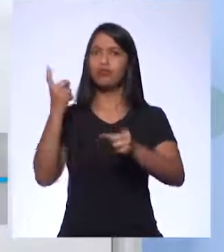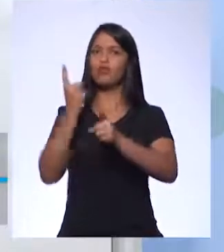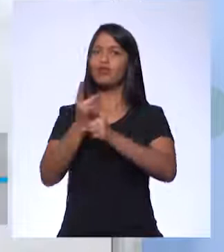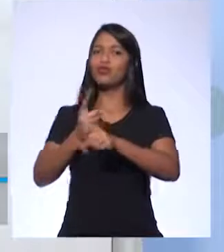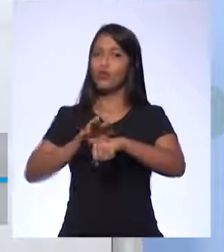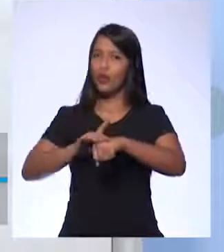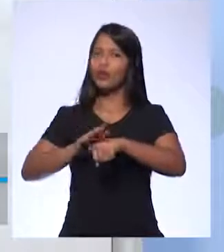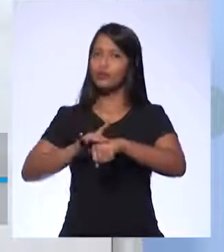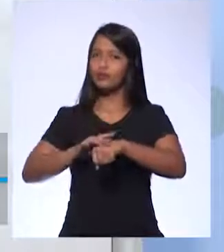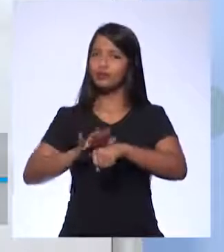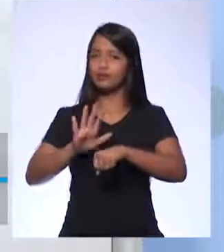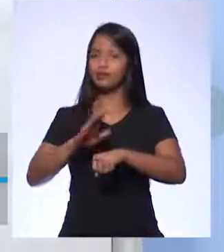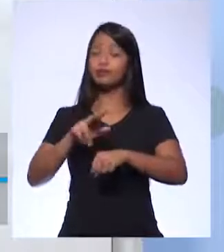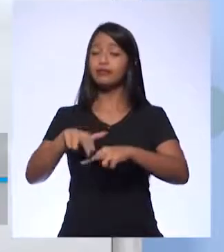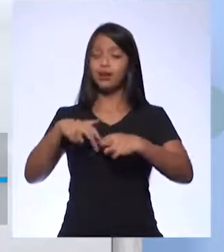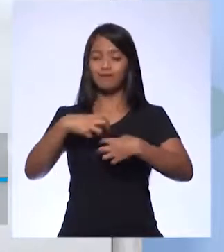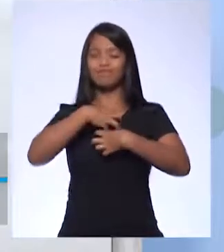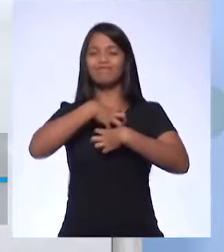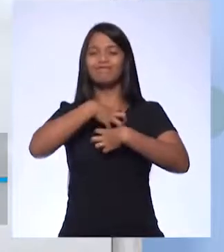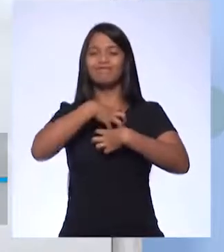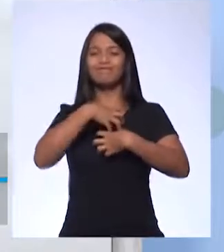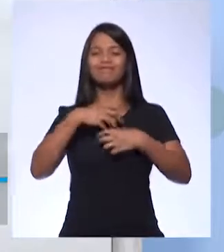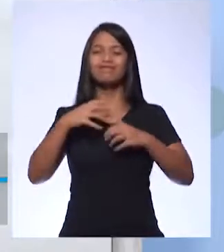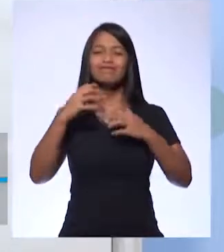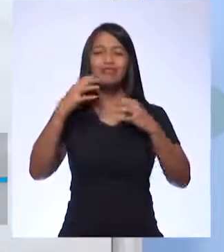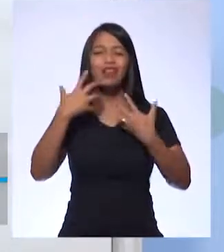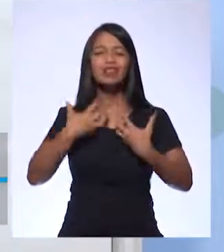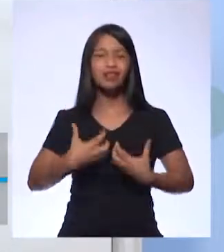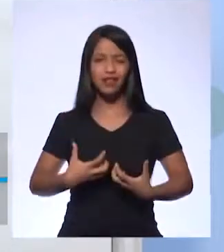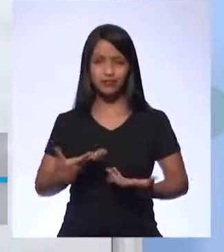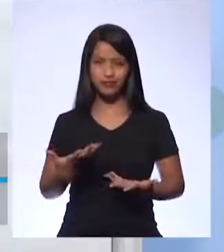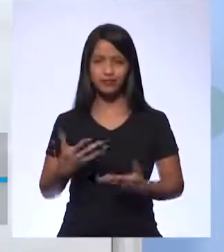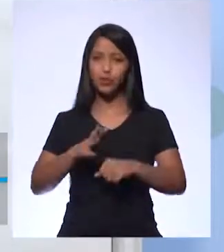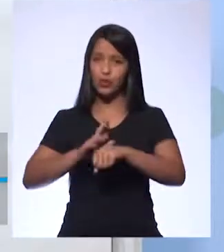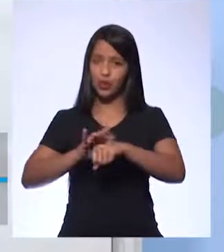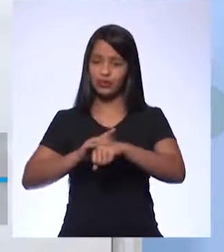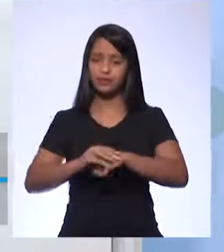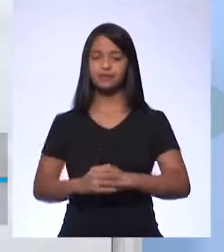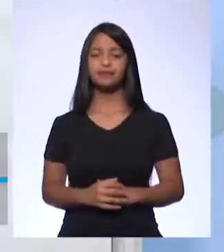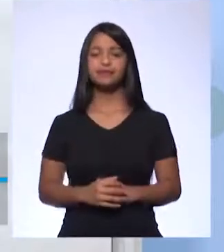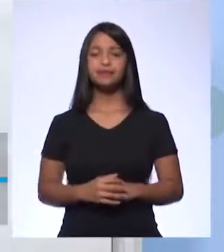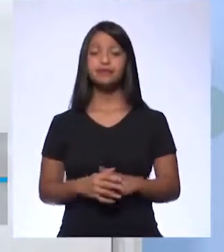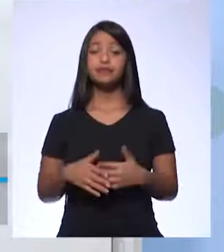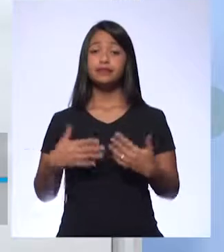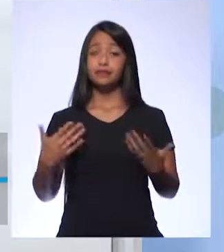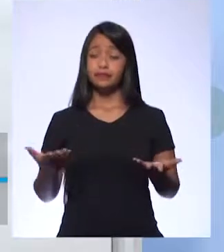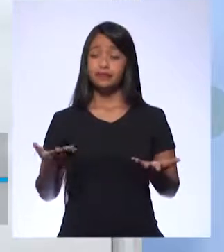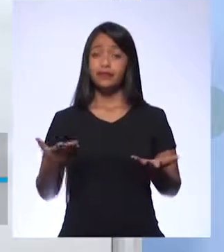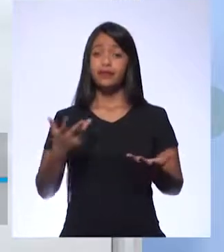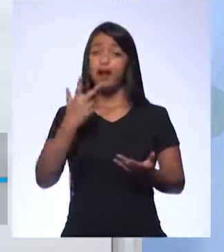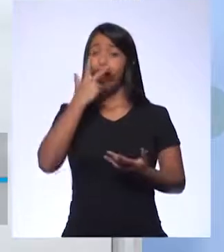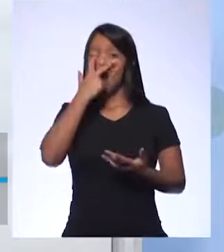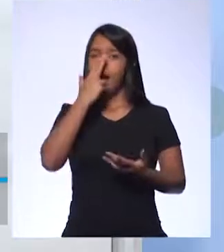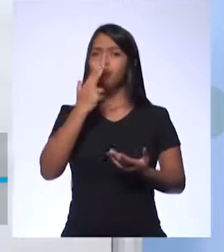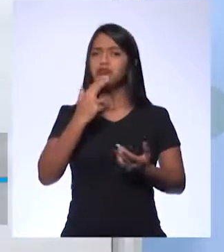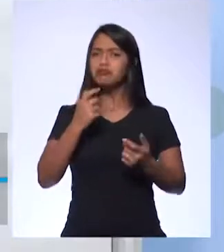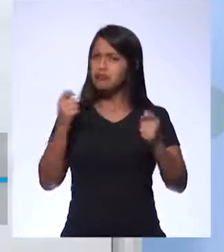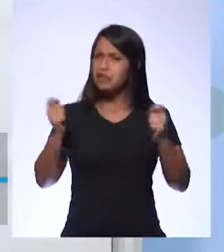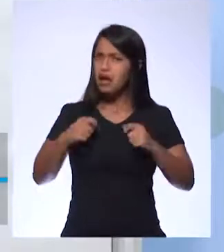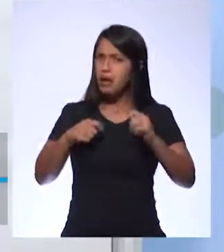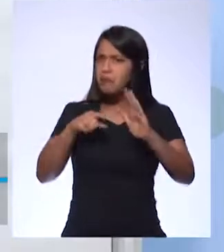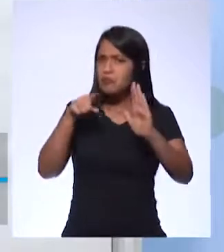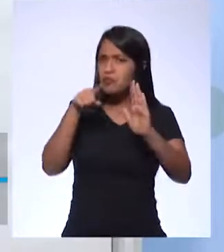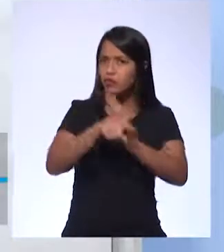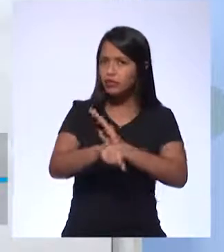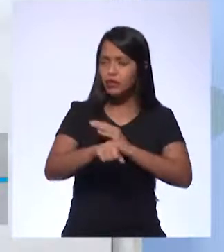referência por causa do sintoma da doença, tá bom? Bom, então assim, acho que dá para a gente perguntar para vocês se vocês já